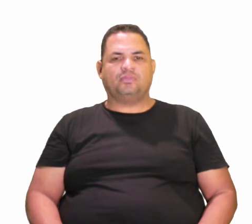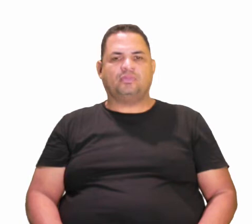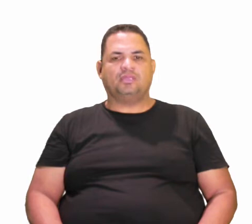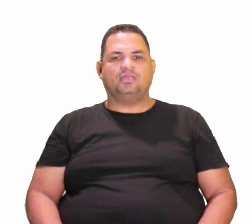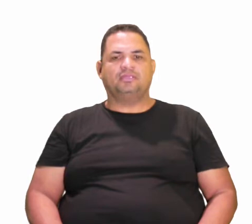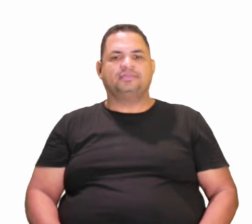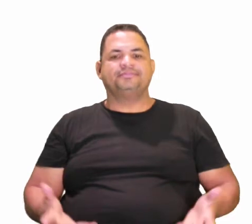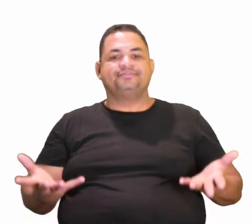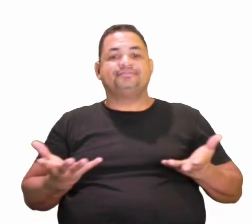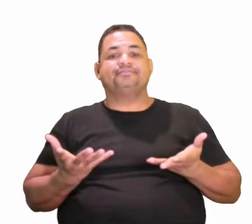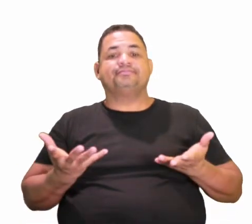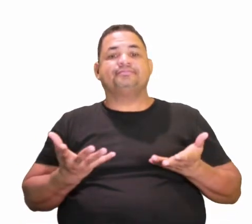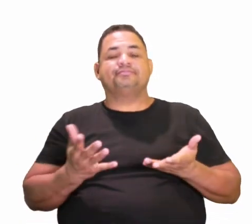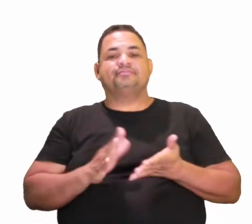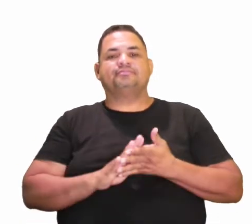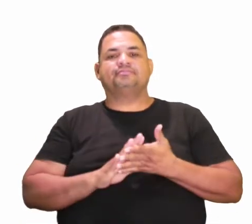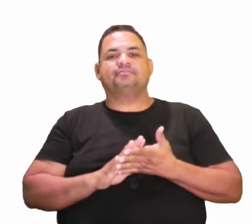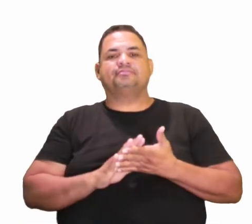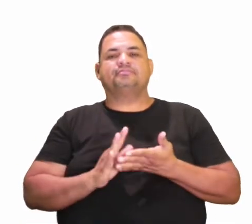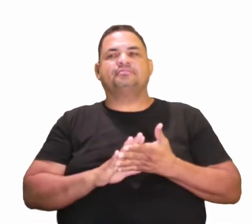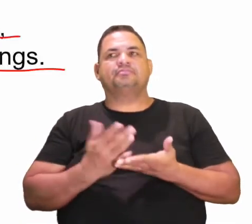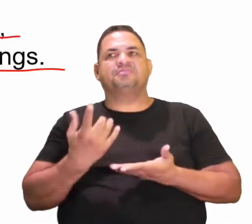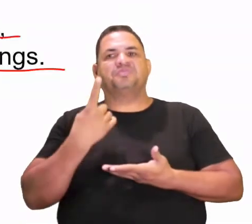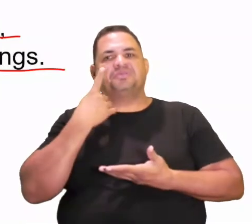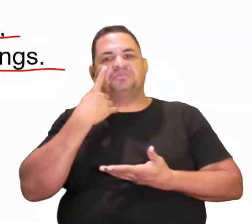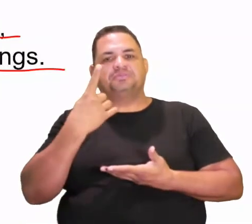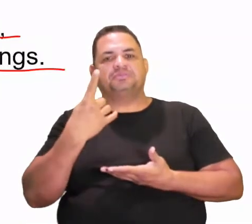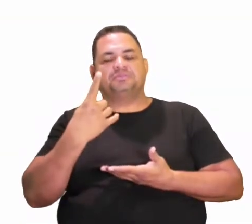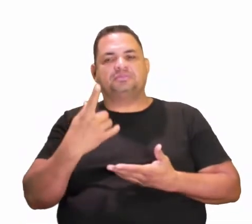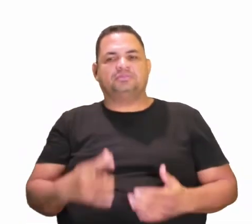aí, agora, sob um outro ponto de vista,